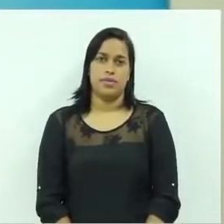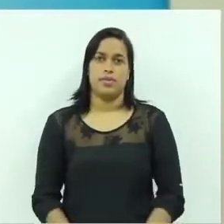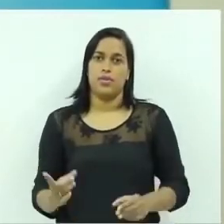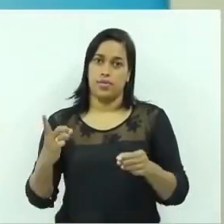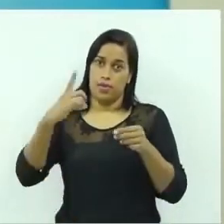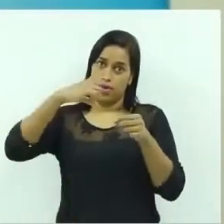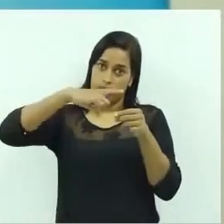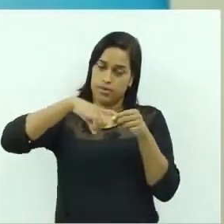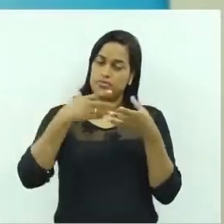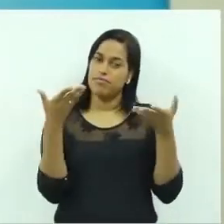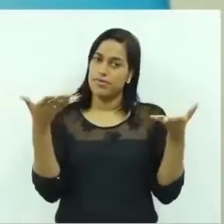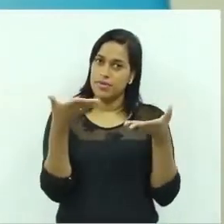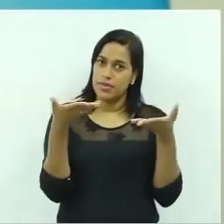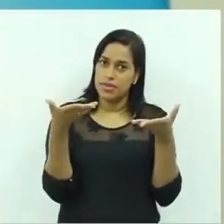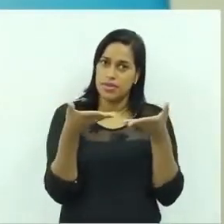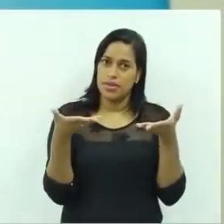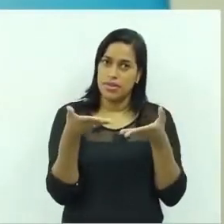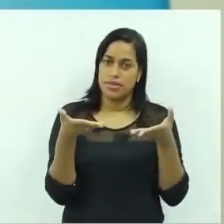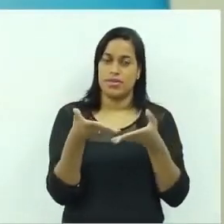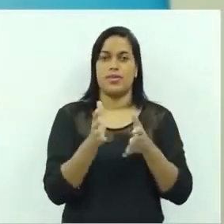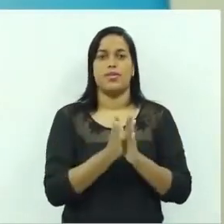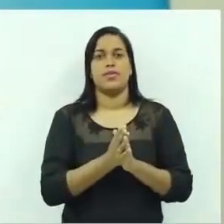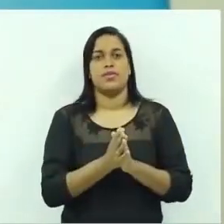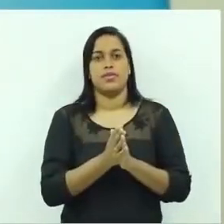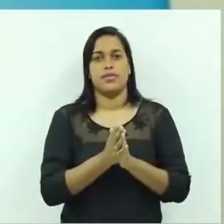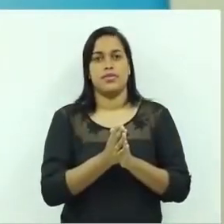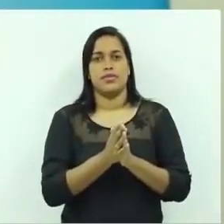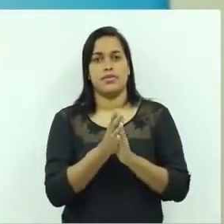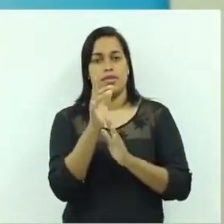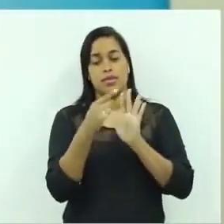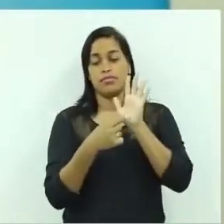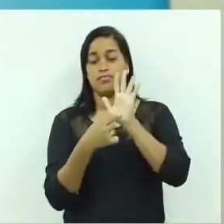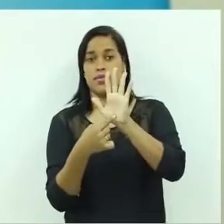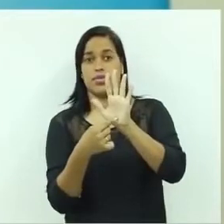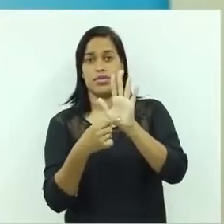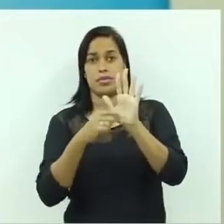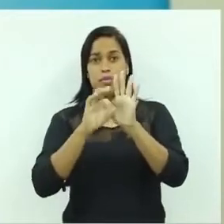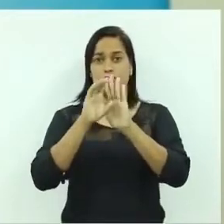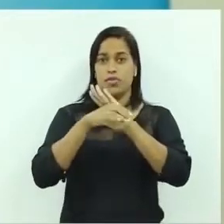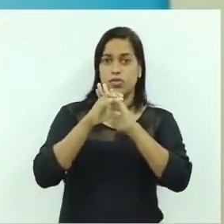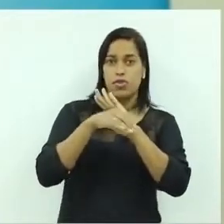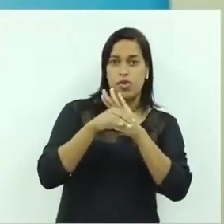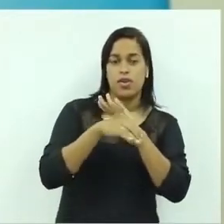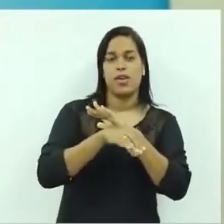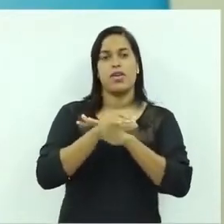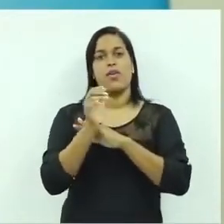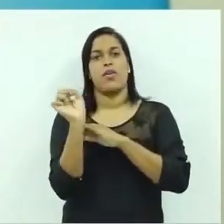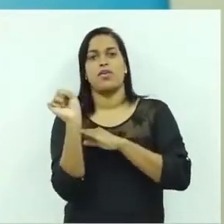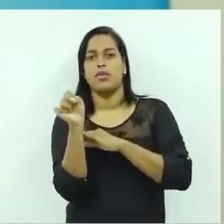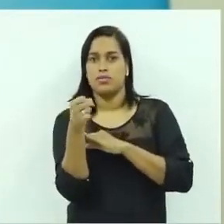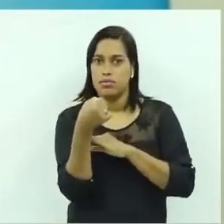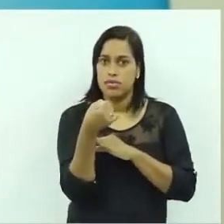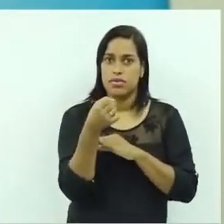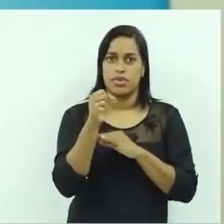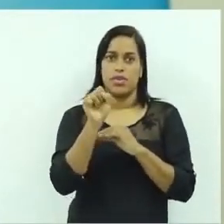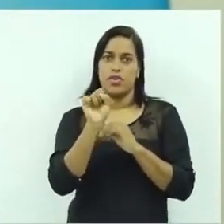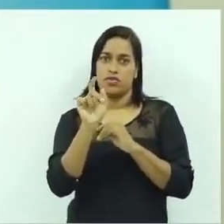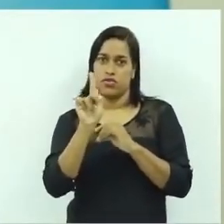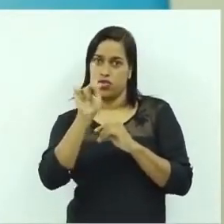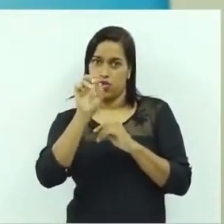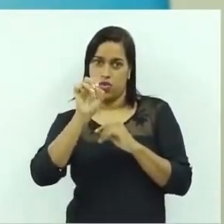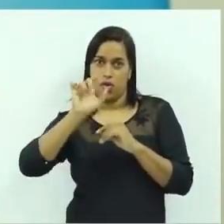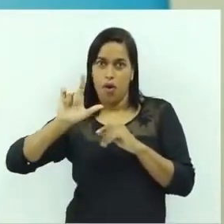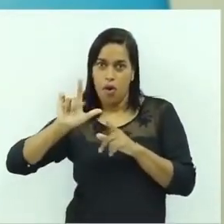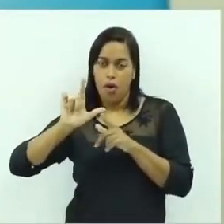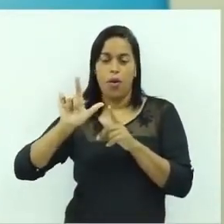Então voltamos agora, tá? E eu coloquei para vocês essas marcas, olha, Coca-Cola, Red Bull, Skol, Nestlé, e